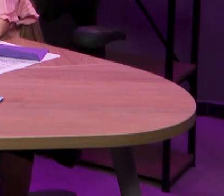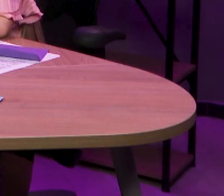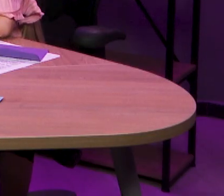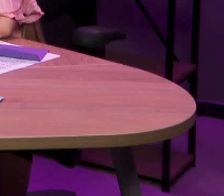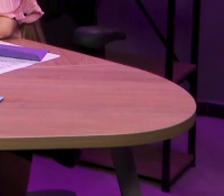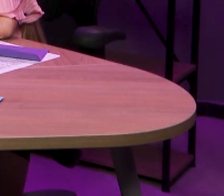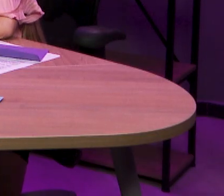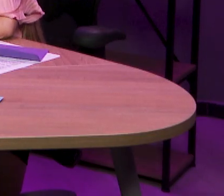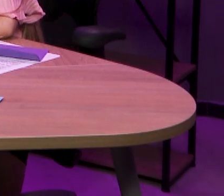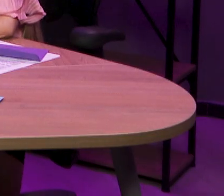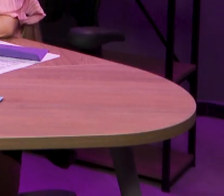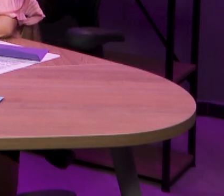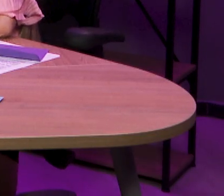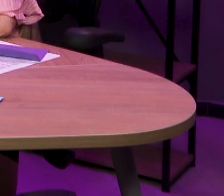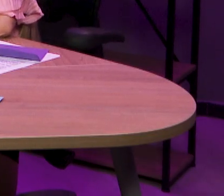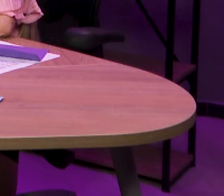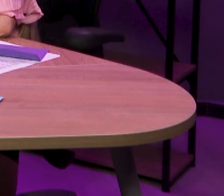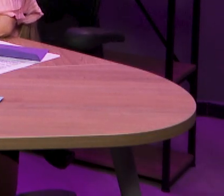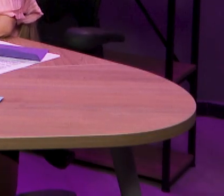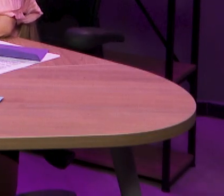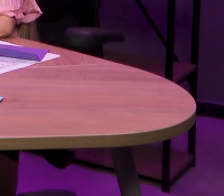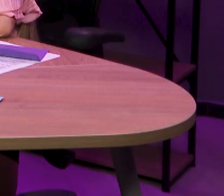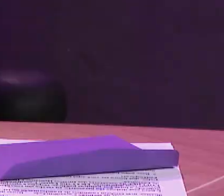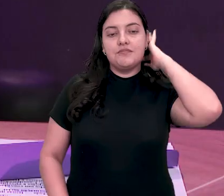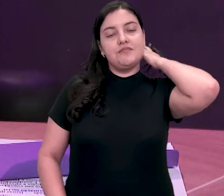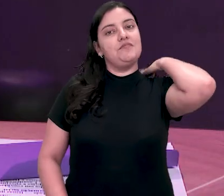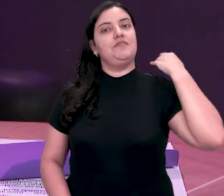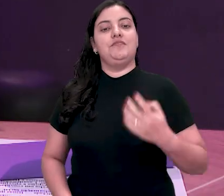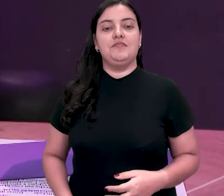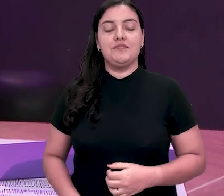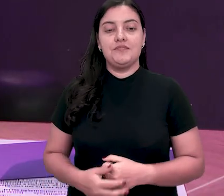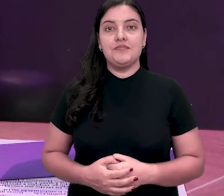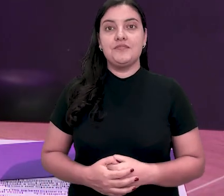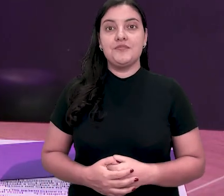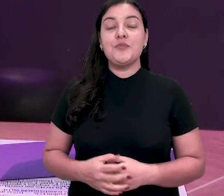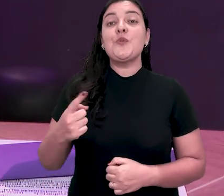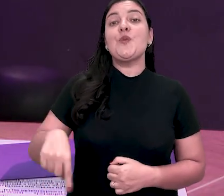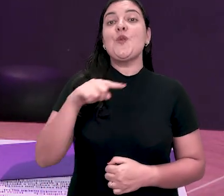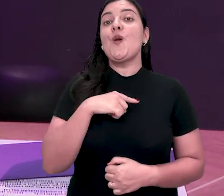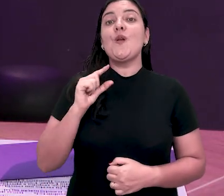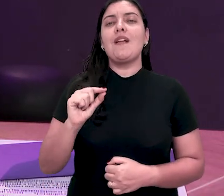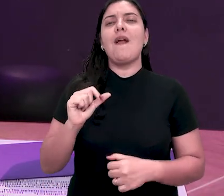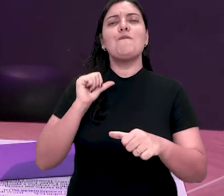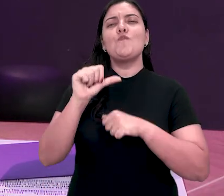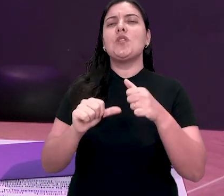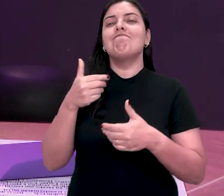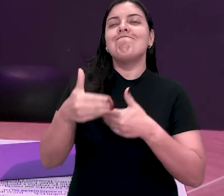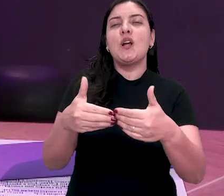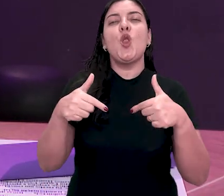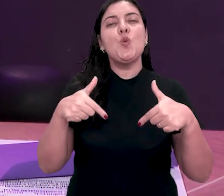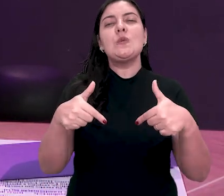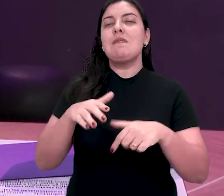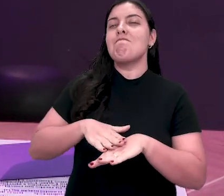ensina muito. São só 8 meses, tem muita coisa para você fazer por nós. A gente quer mudar cada vez mais, lutar